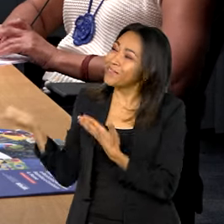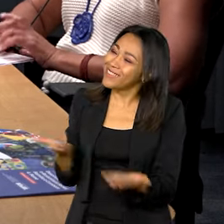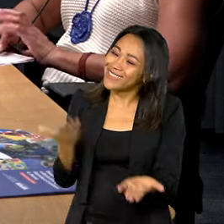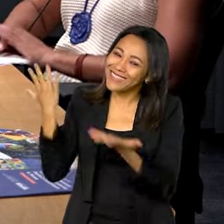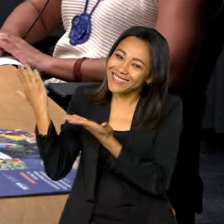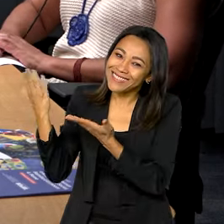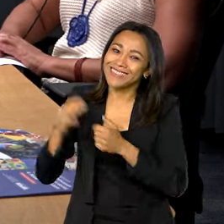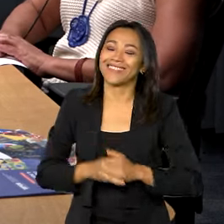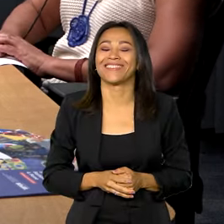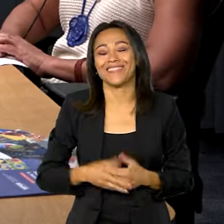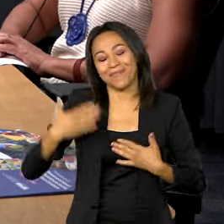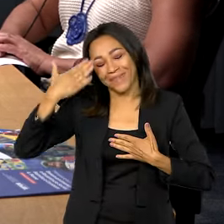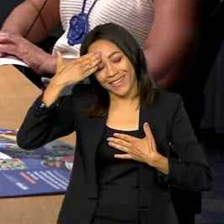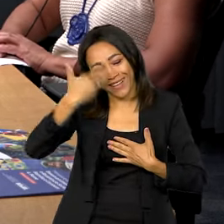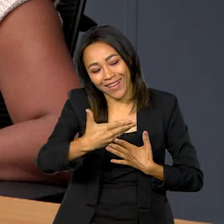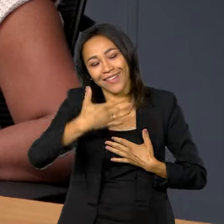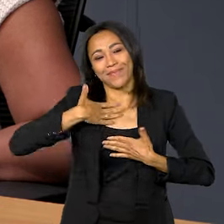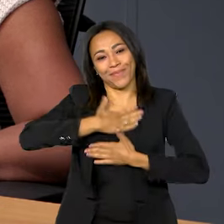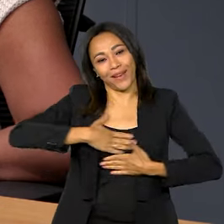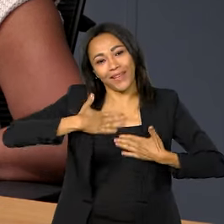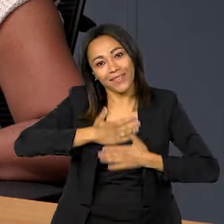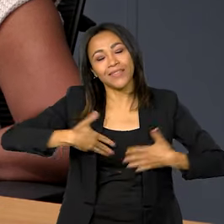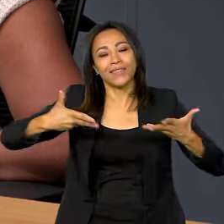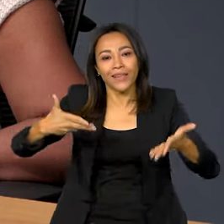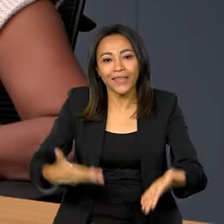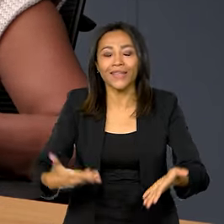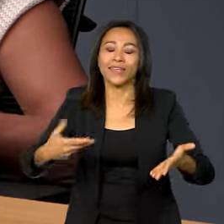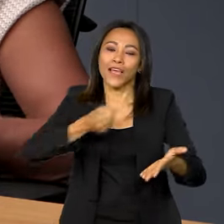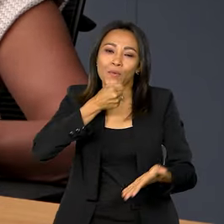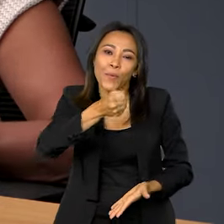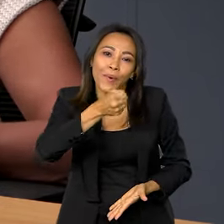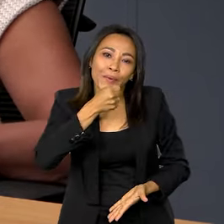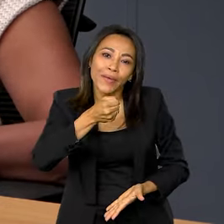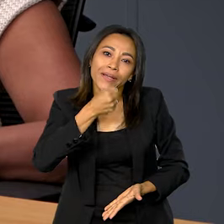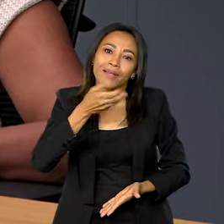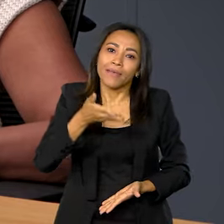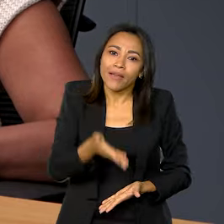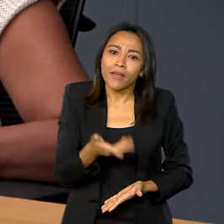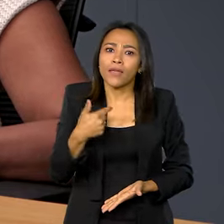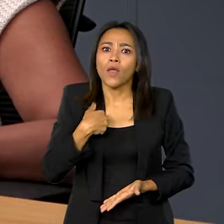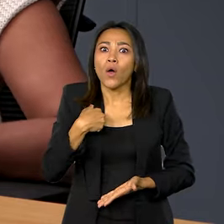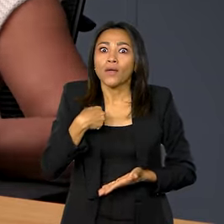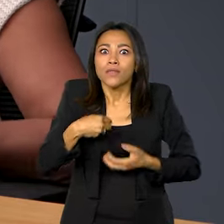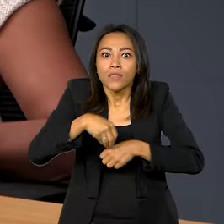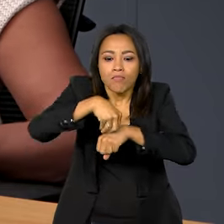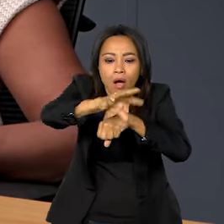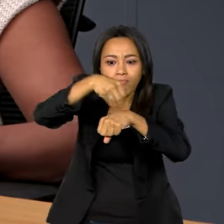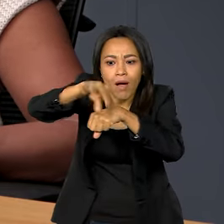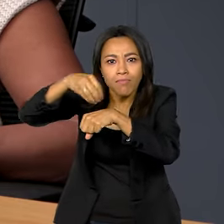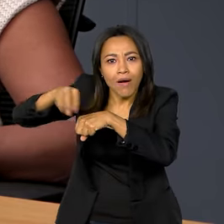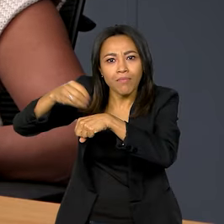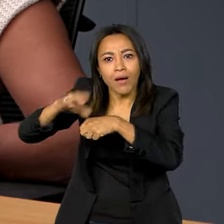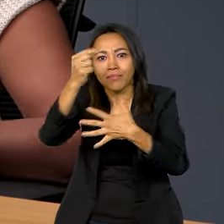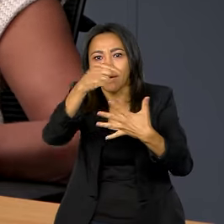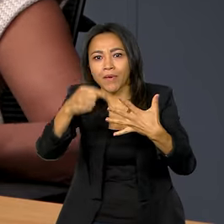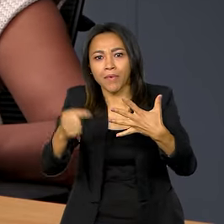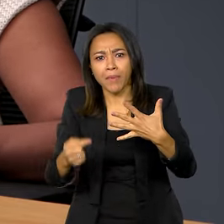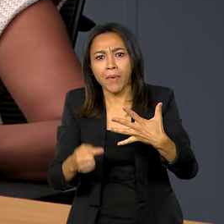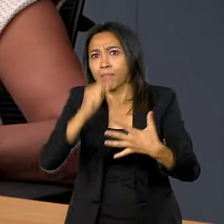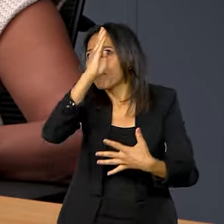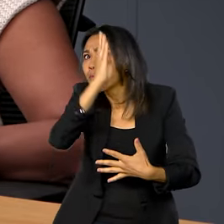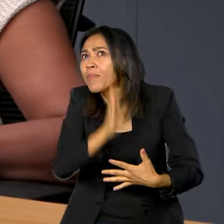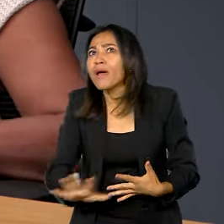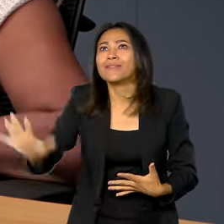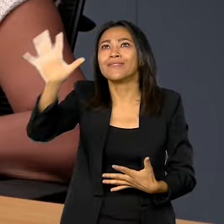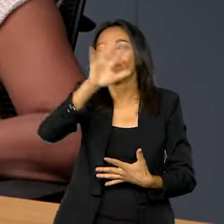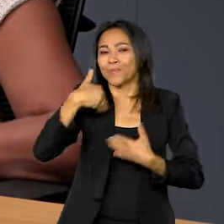bem-vinda muito obrigado é um prazer estar aqui com vocês no programa Fala MDS onde a gente leva tanta informação necessária para todo o